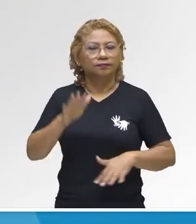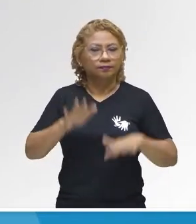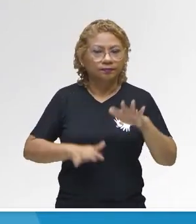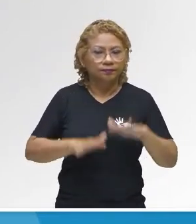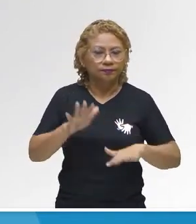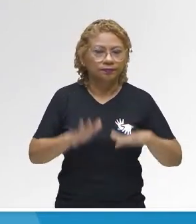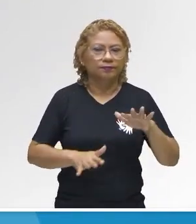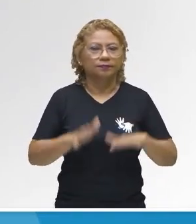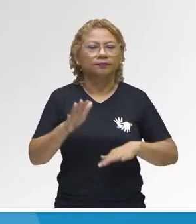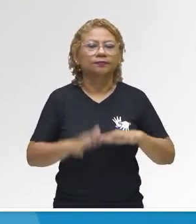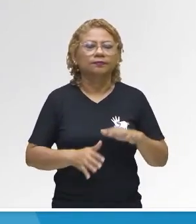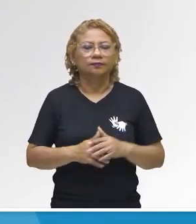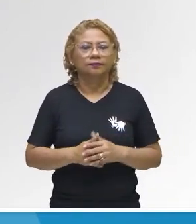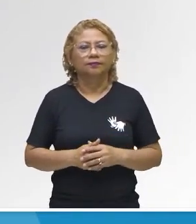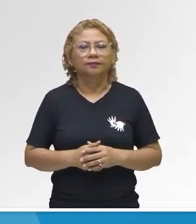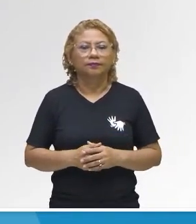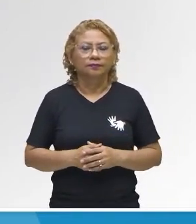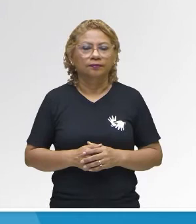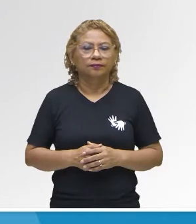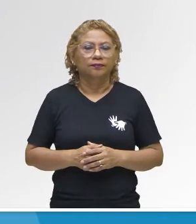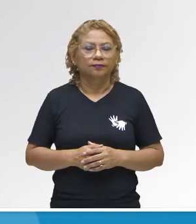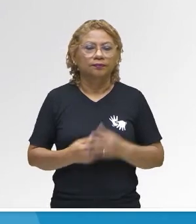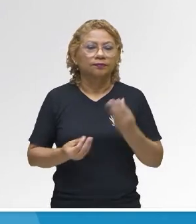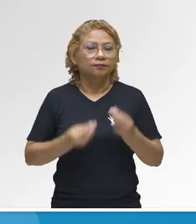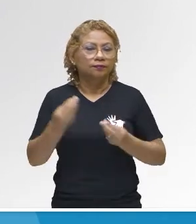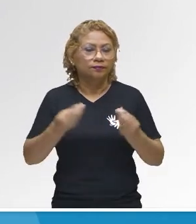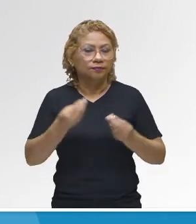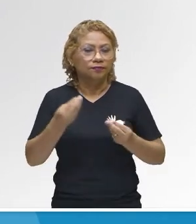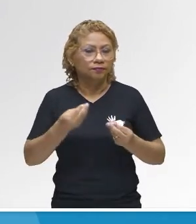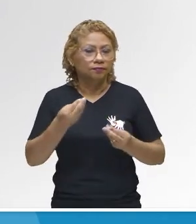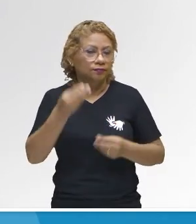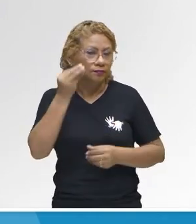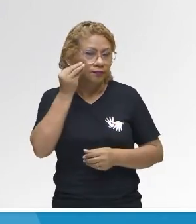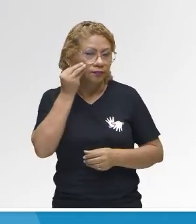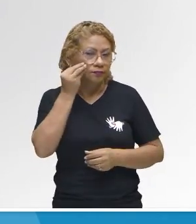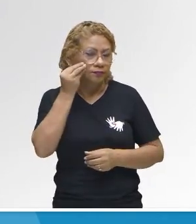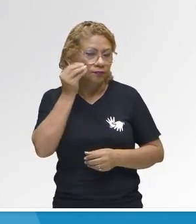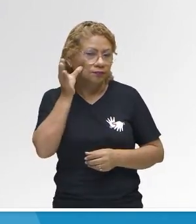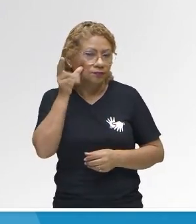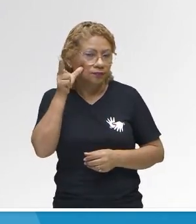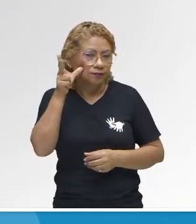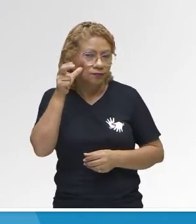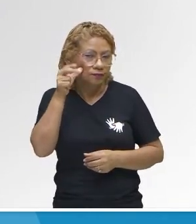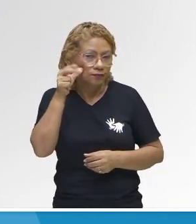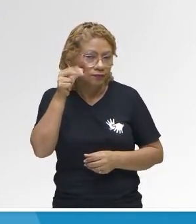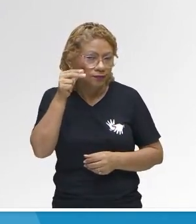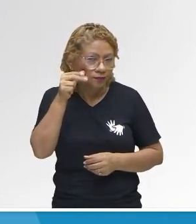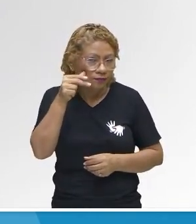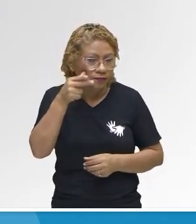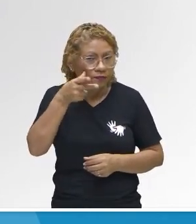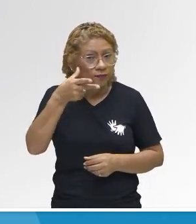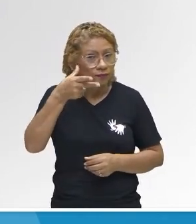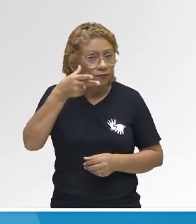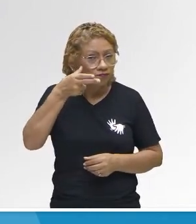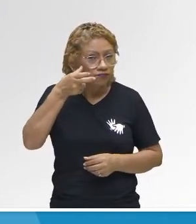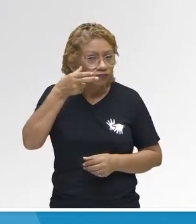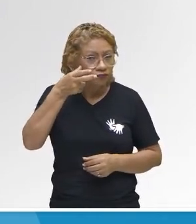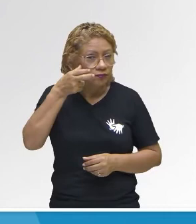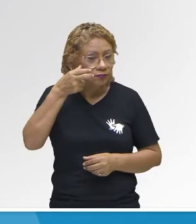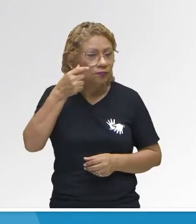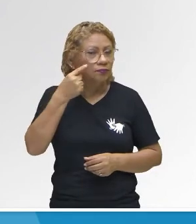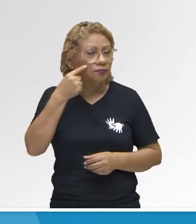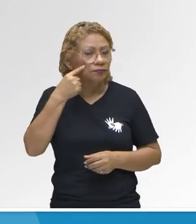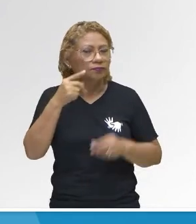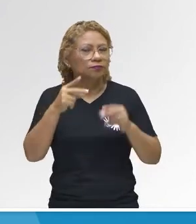da minha perspectiva, eu vou conseguir visualizar melhor, né, essa projeção ortogonal. Então percebam